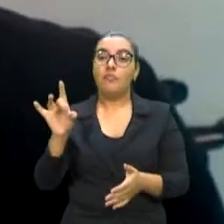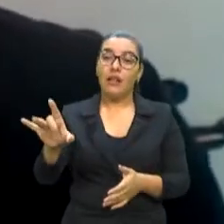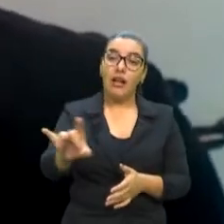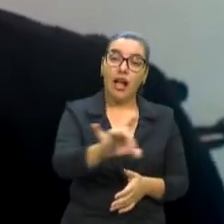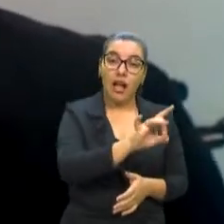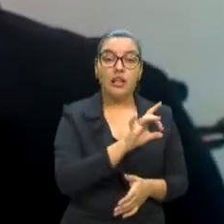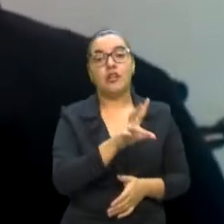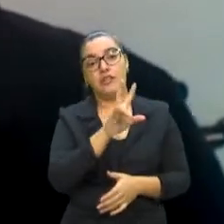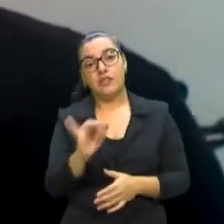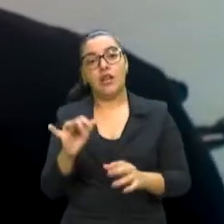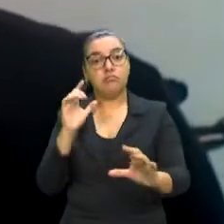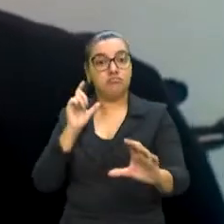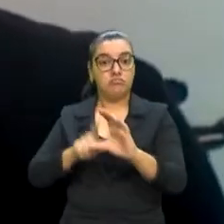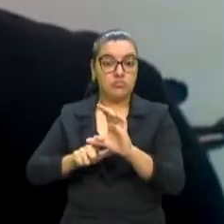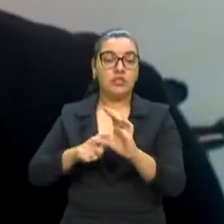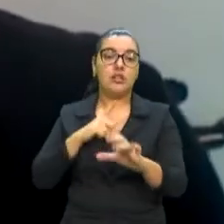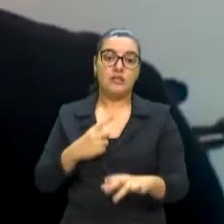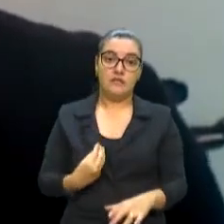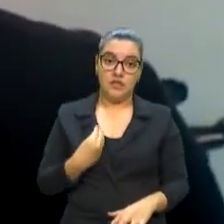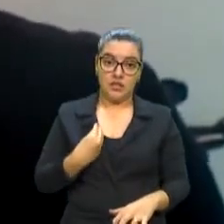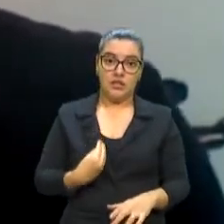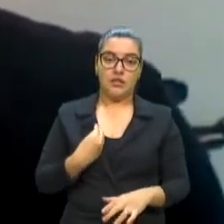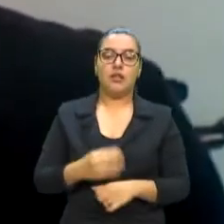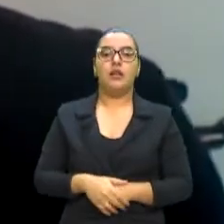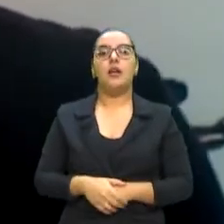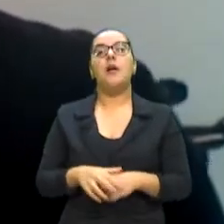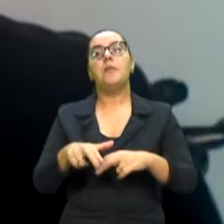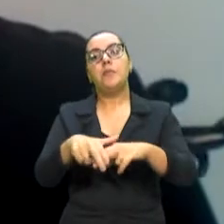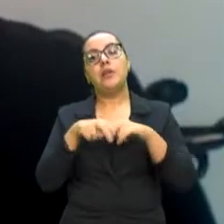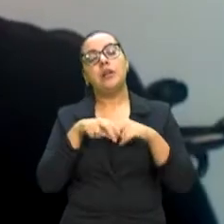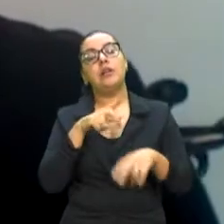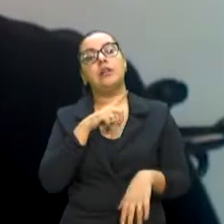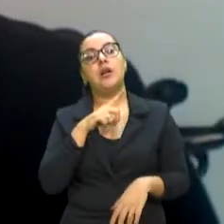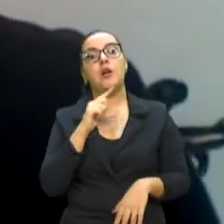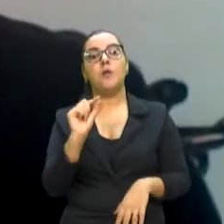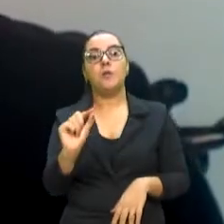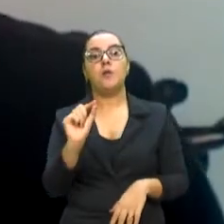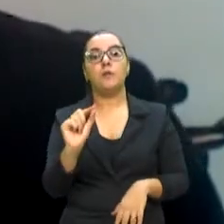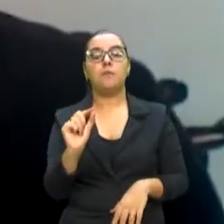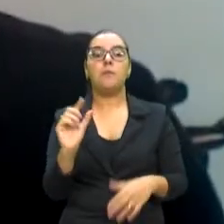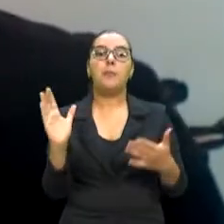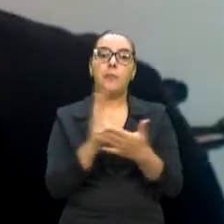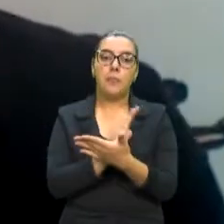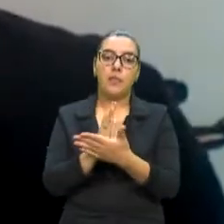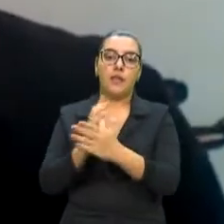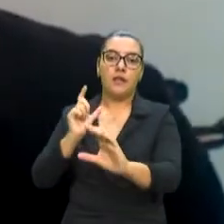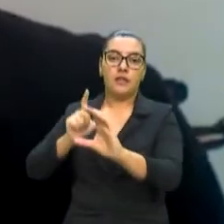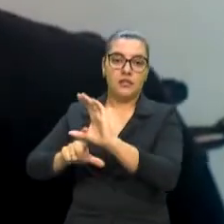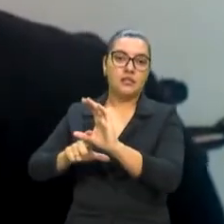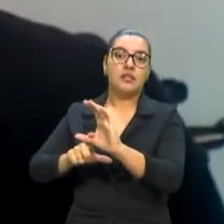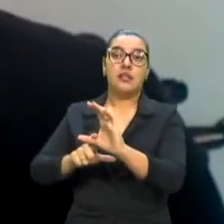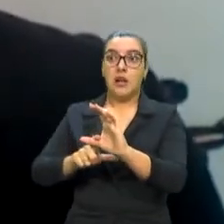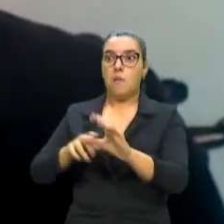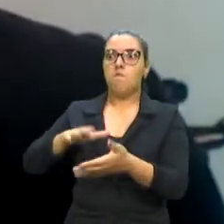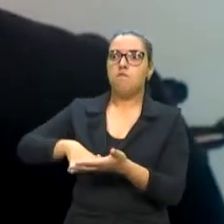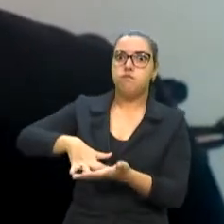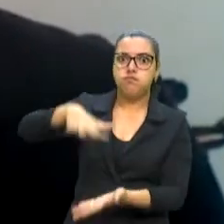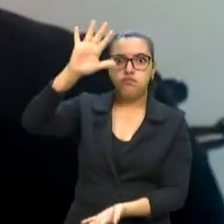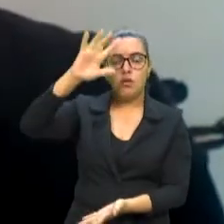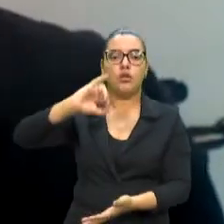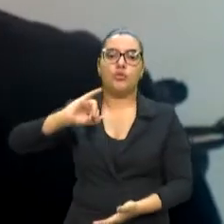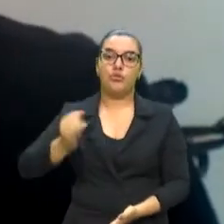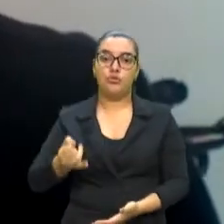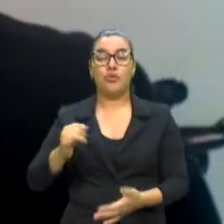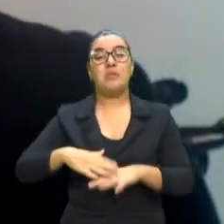dos endividamentos que estão listados ali. Porque existem endividamentos mais onerosos do que outros, né? Taxas de juros maiores